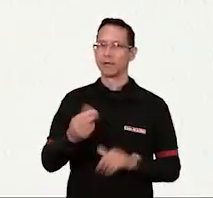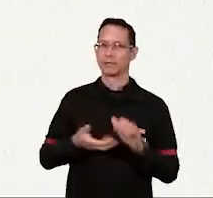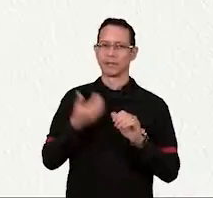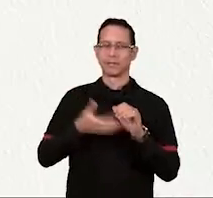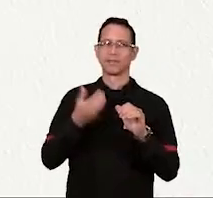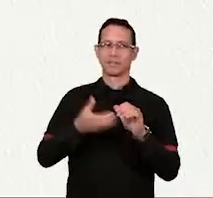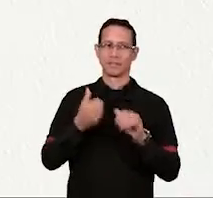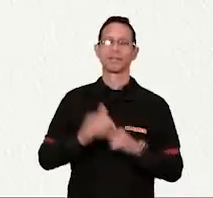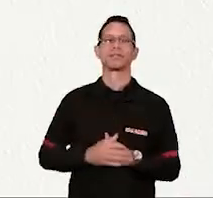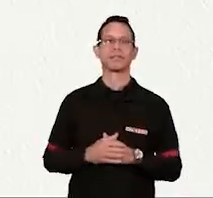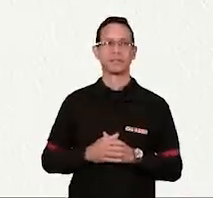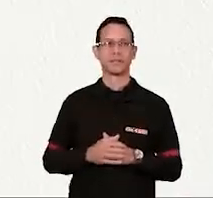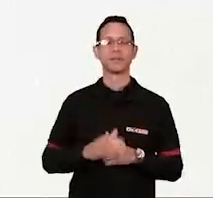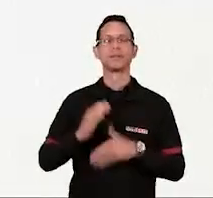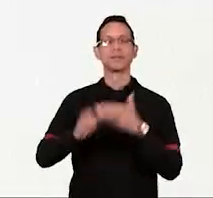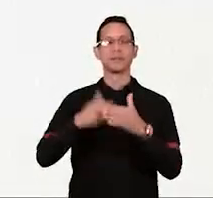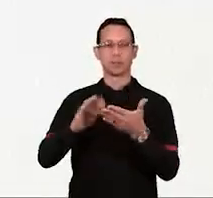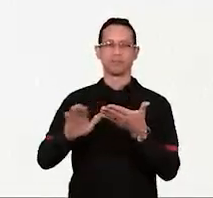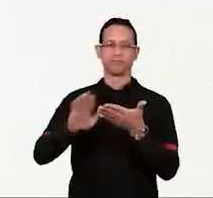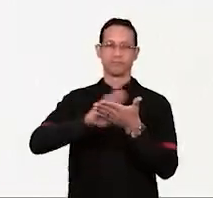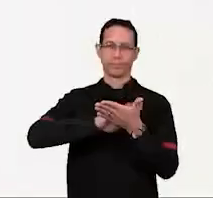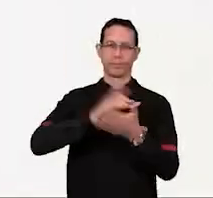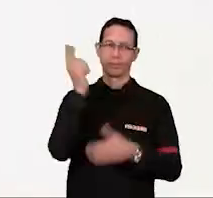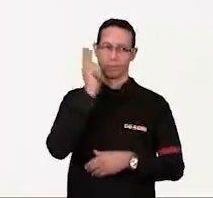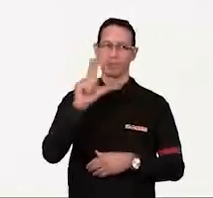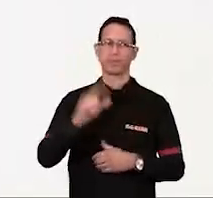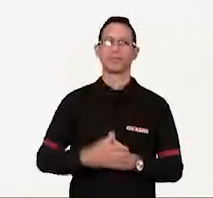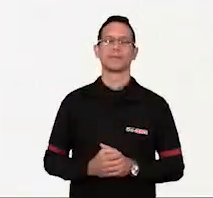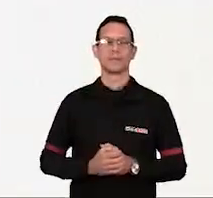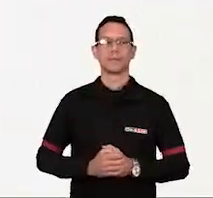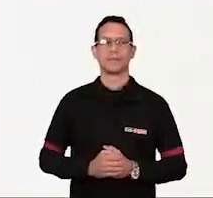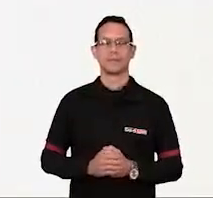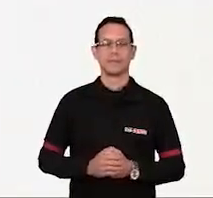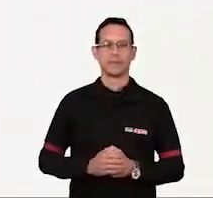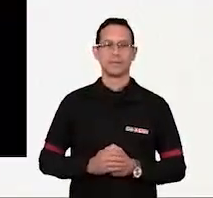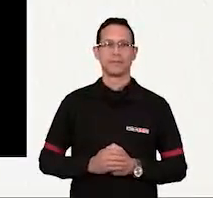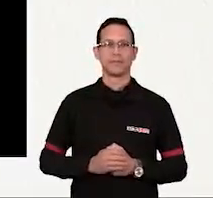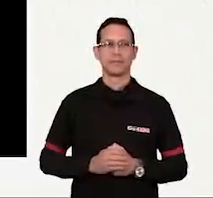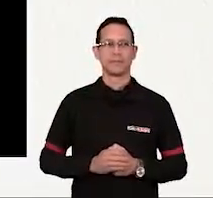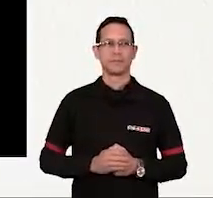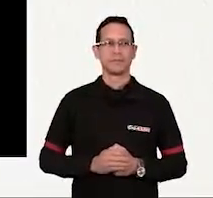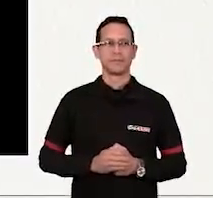ablação total, porque depois ele selou. Né?